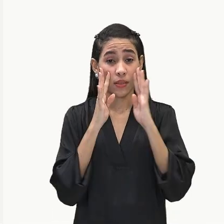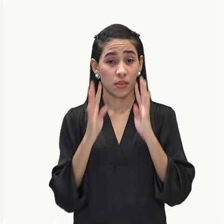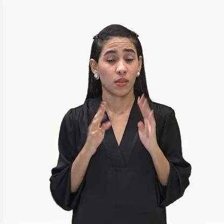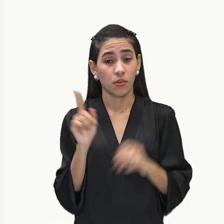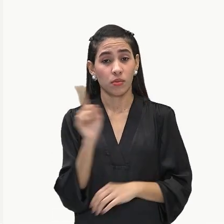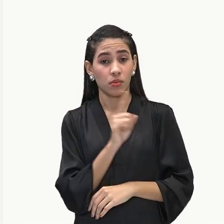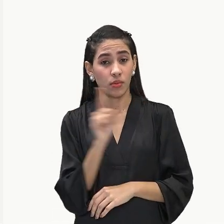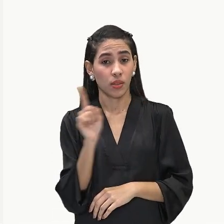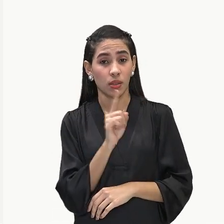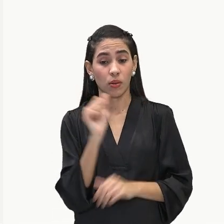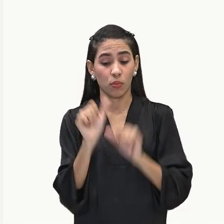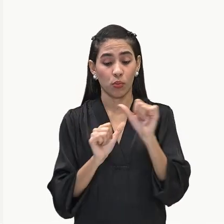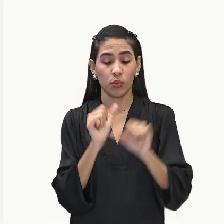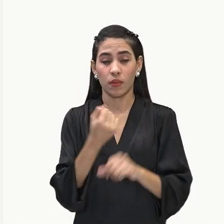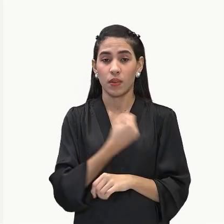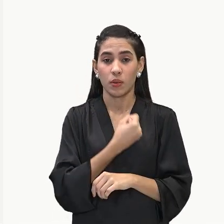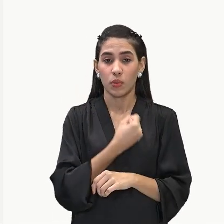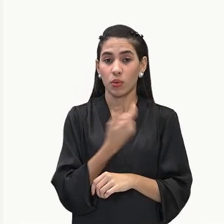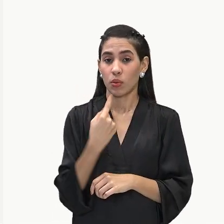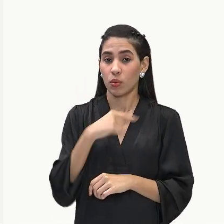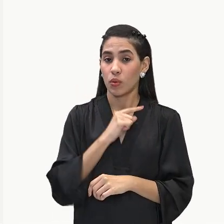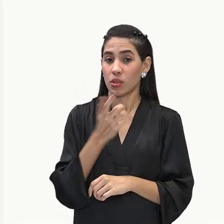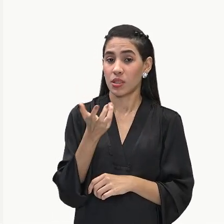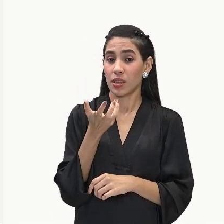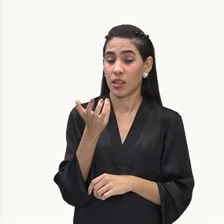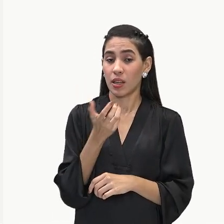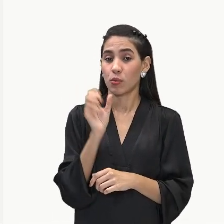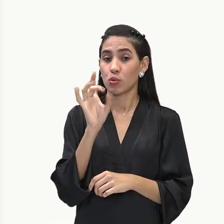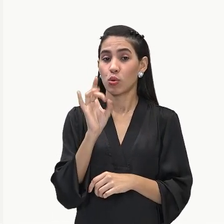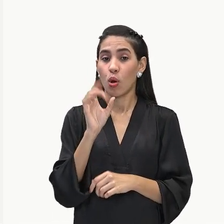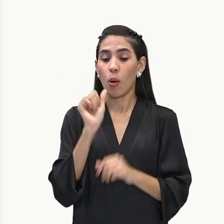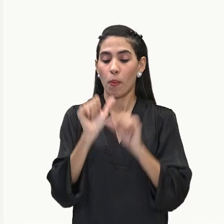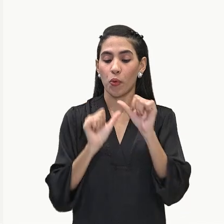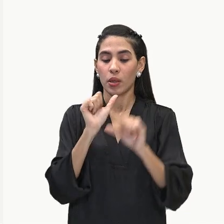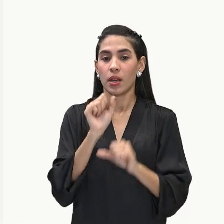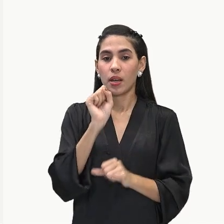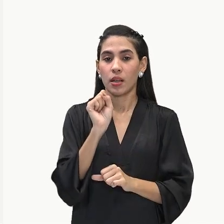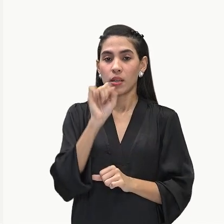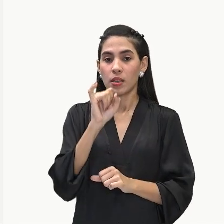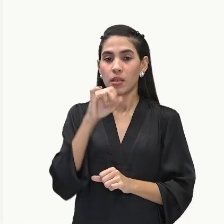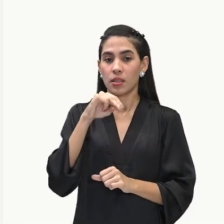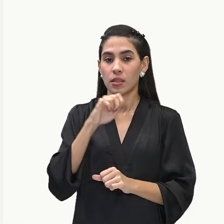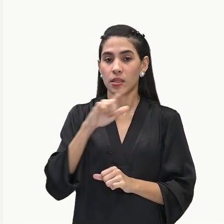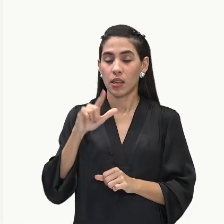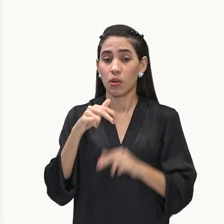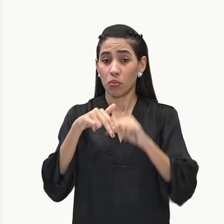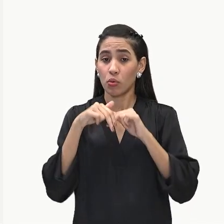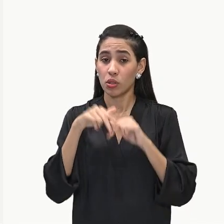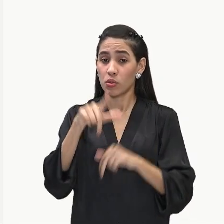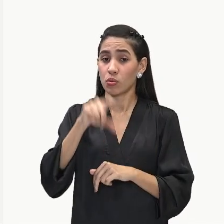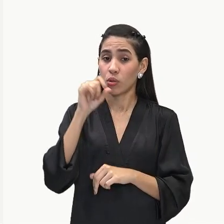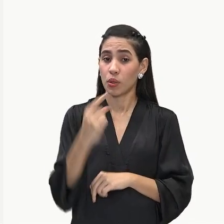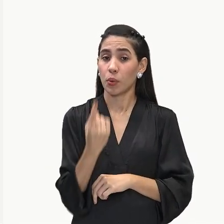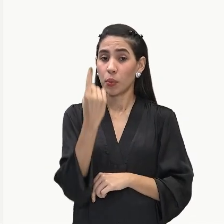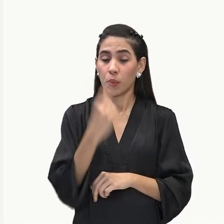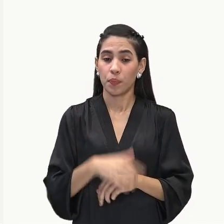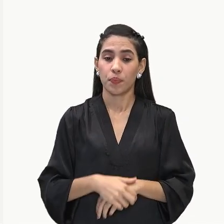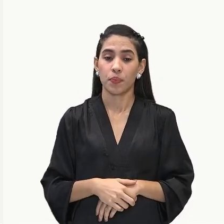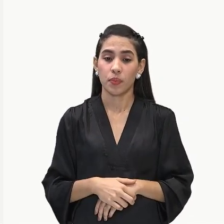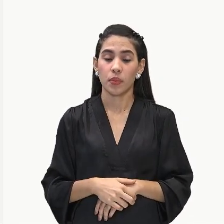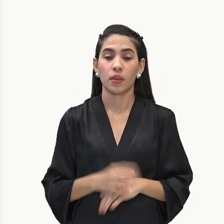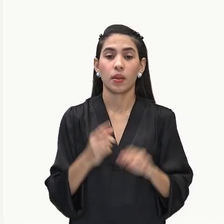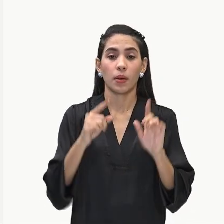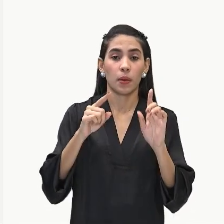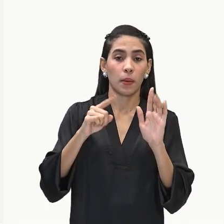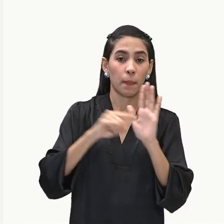queremos alterar valor. Nós queremos fazer a mudança de sinal. Por isso que o 1 foi escolhido. Menos com